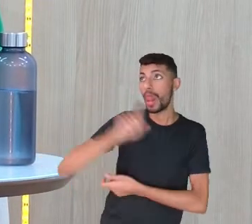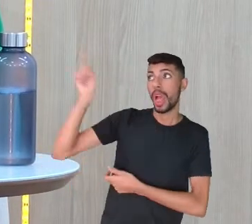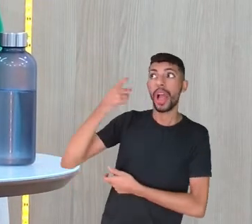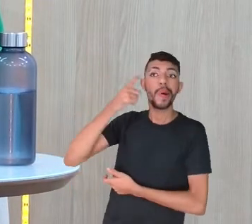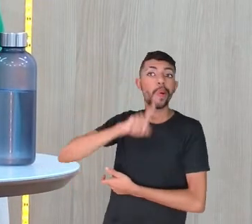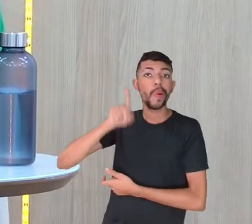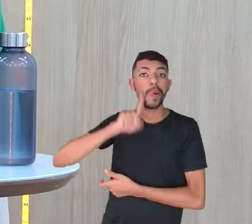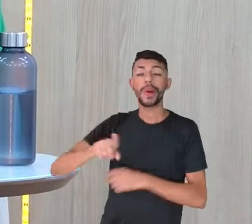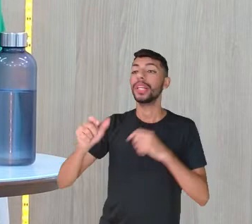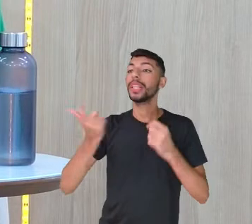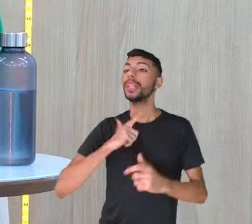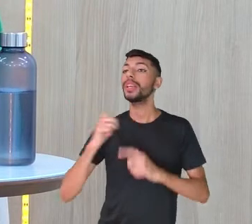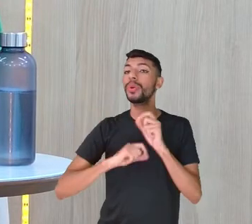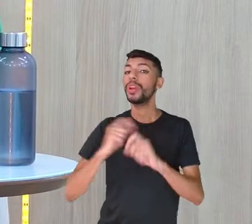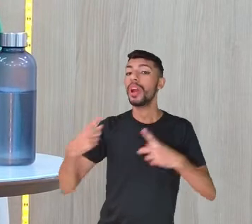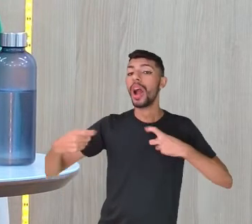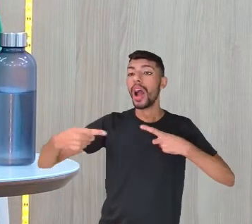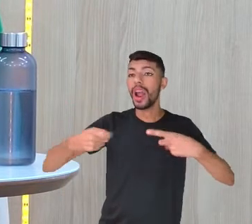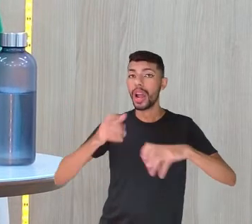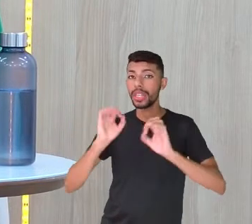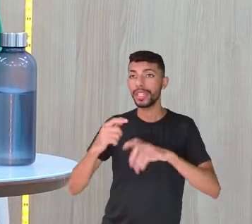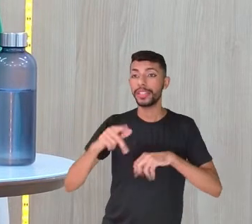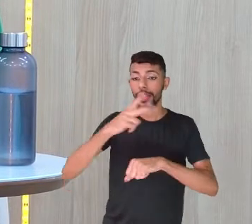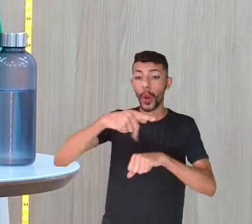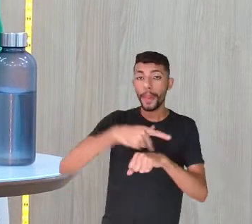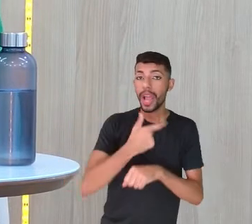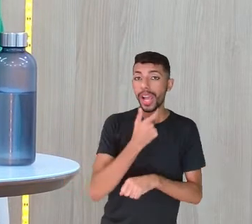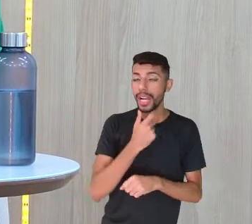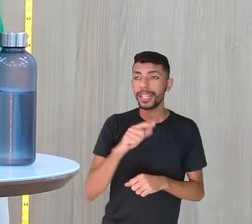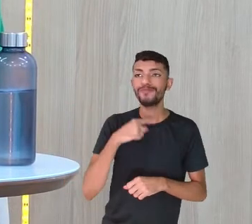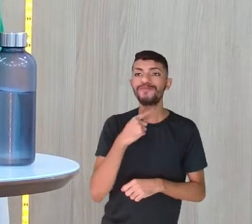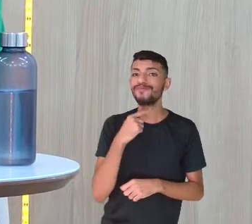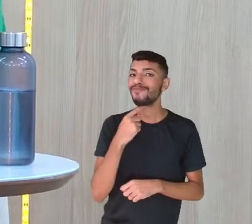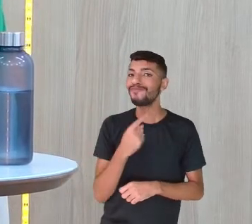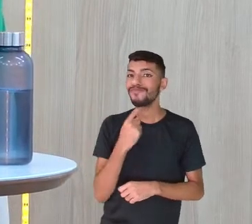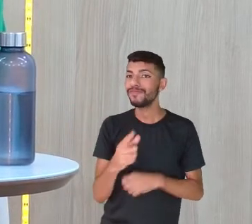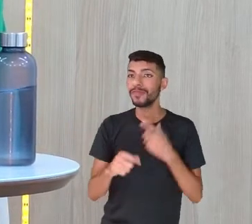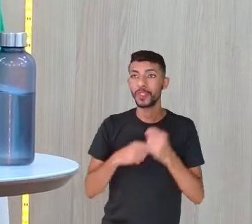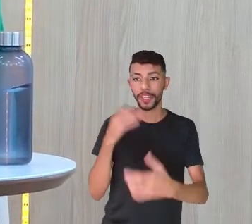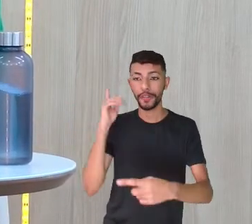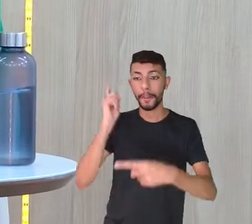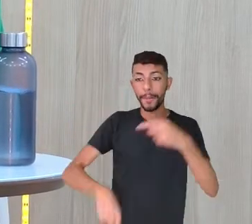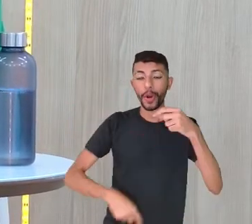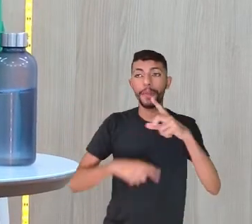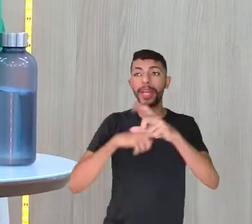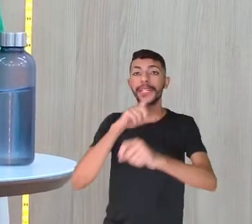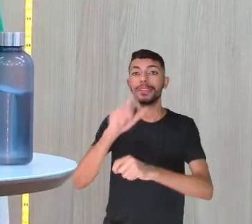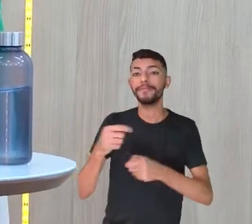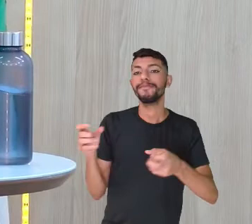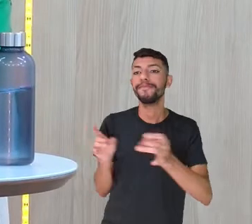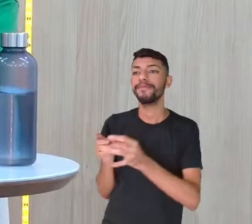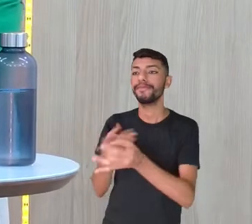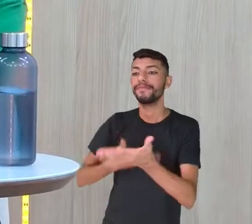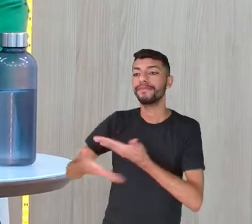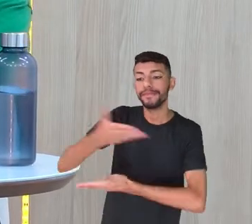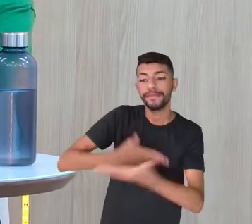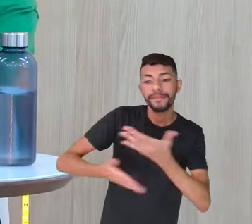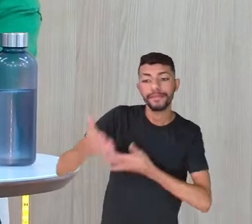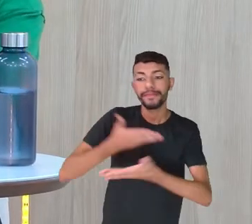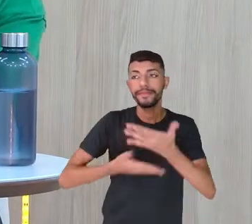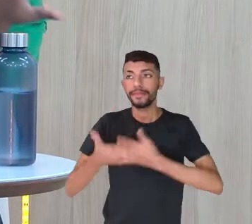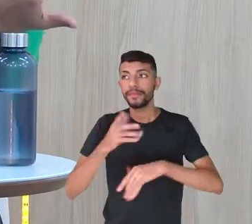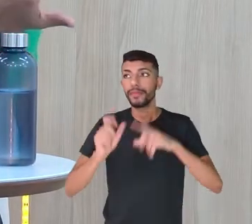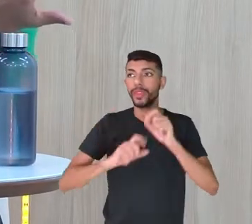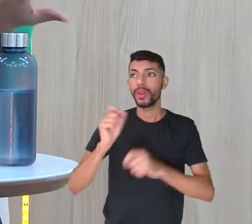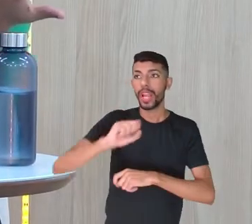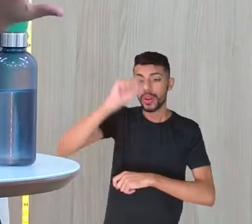estava rolando uma guerra e a Inglaterra ela não podia, né? Ficou impedido aí o comércio com a colônia do